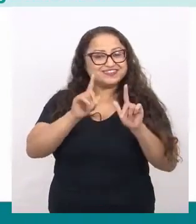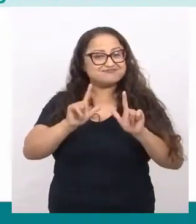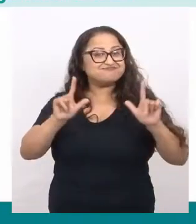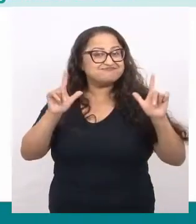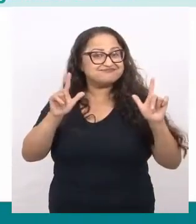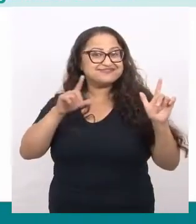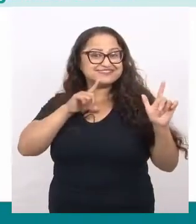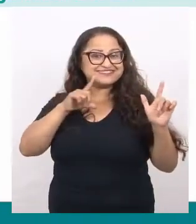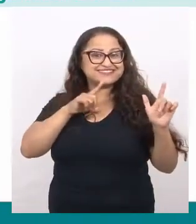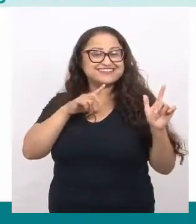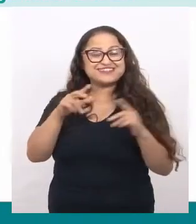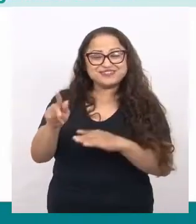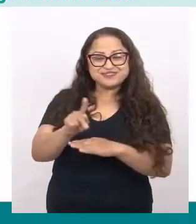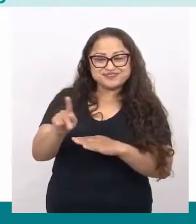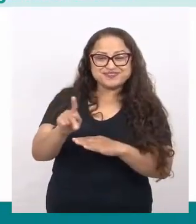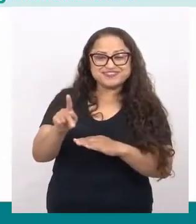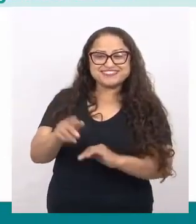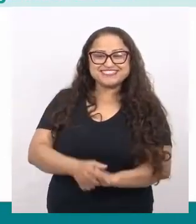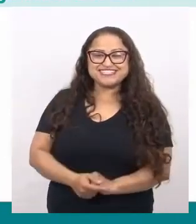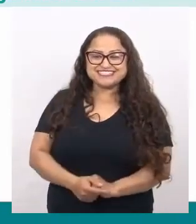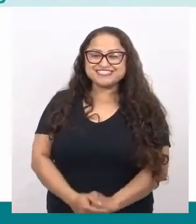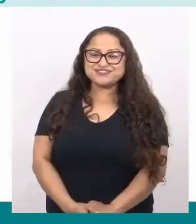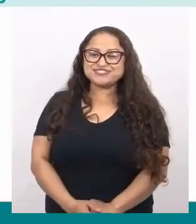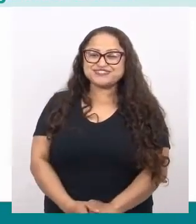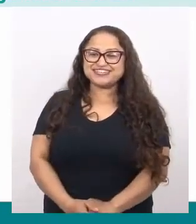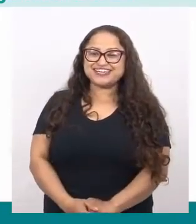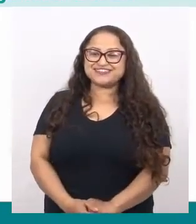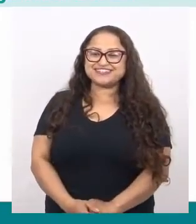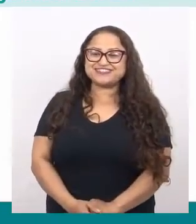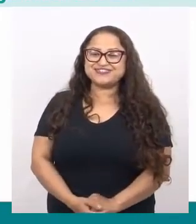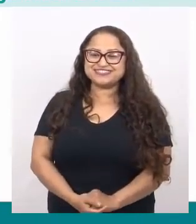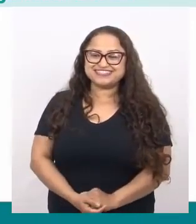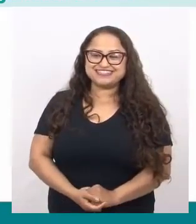professor aprofunda aquilo que ele já conhece. Bom,